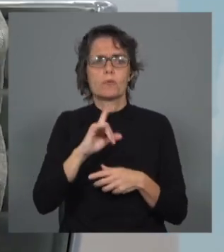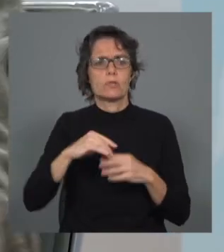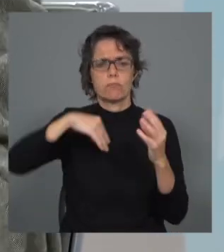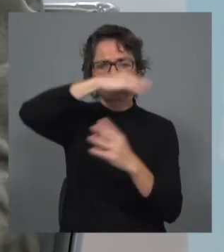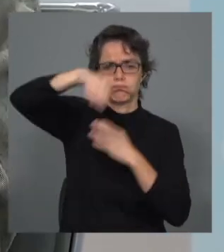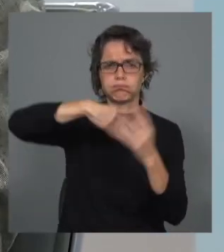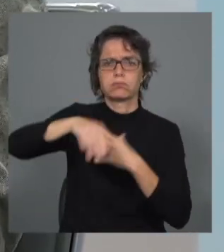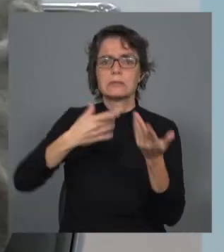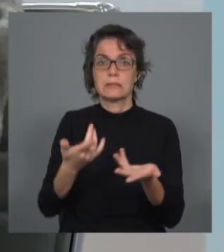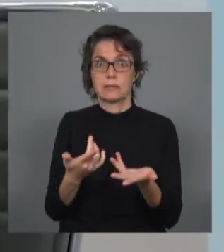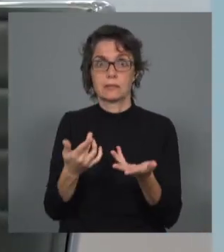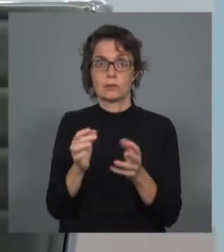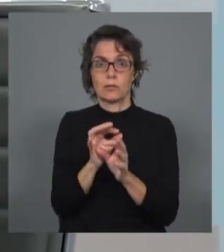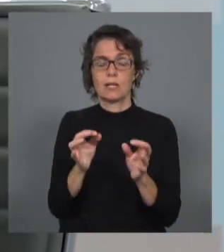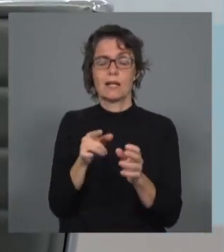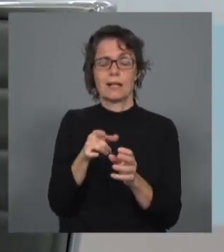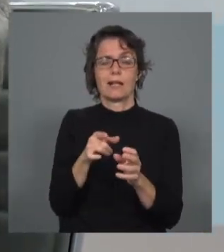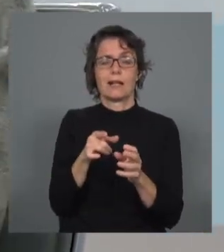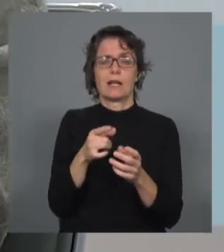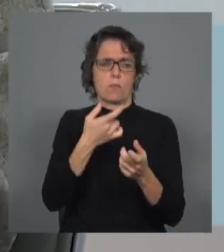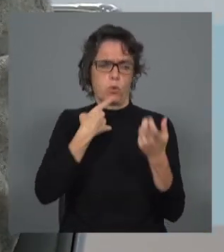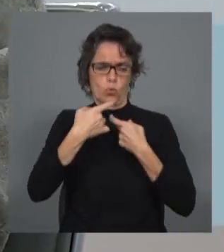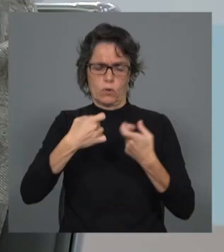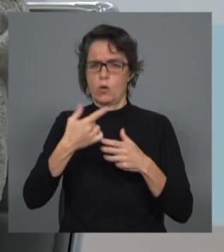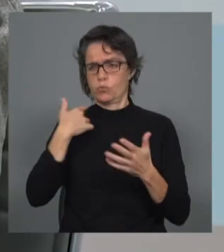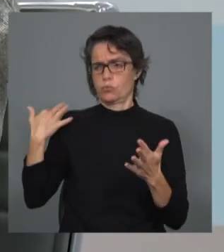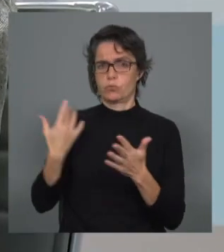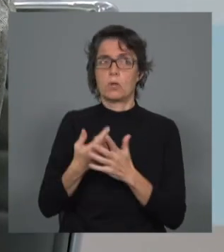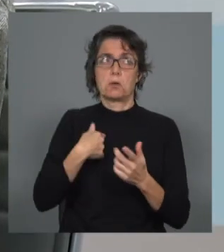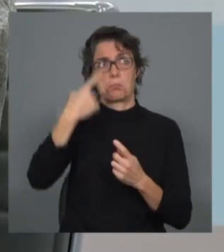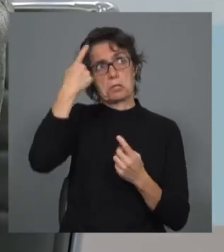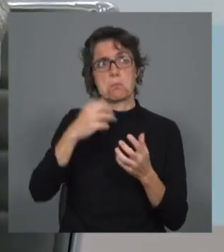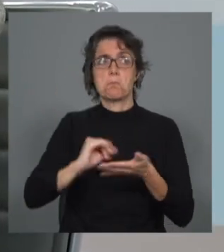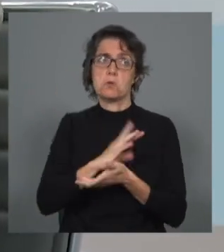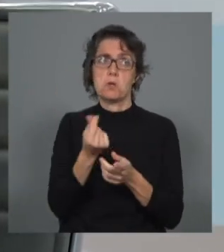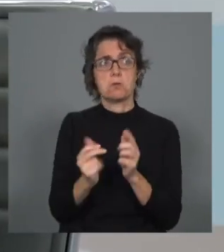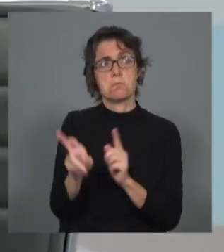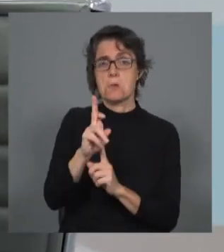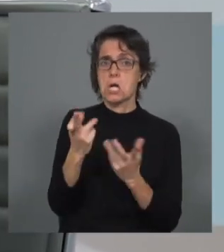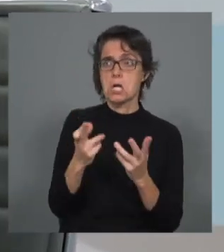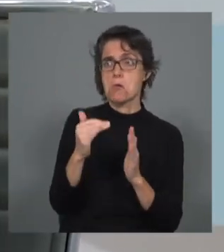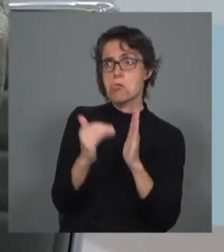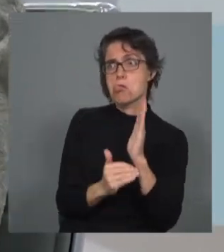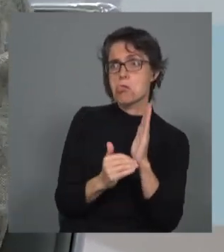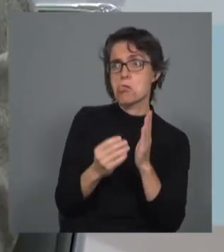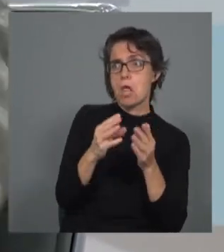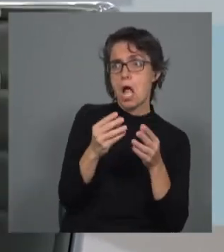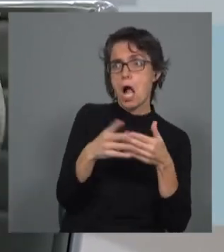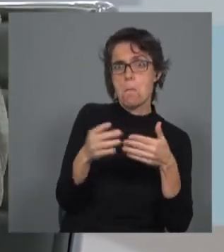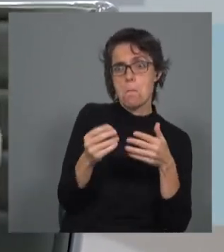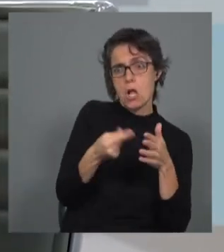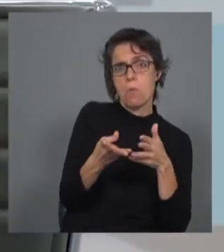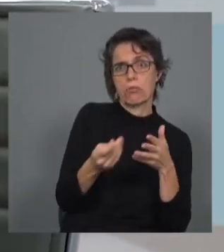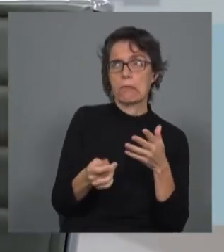perfeita. Pois eu já recebi muitas perguntas. Vou aumentar o preço do jornal, vou diminuir o número de páginas,